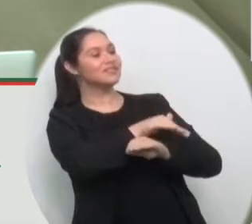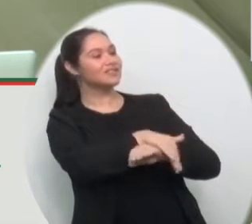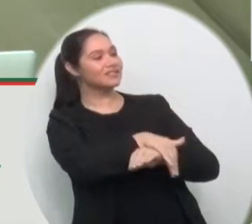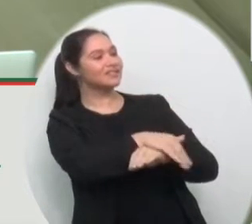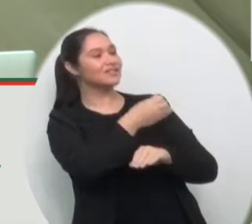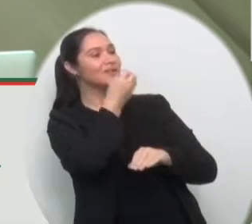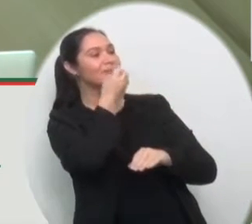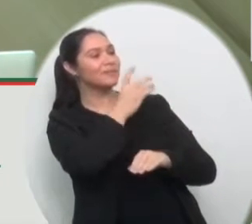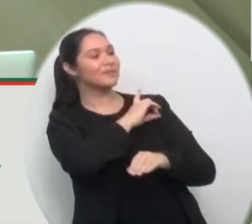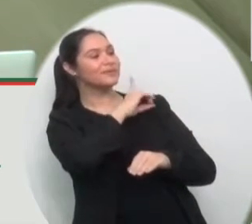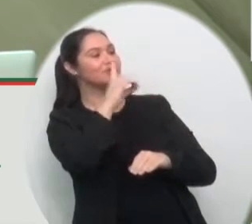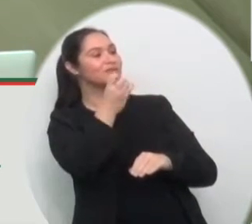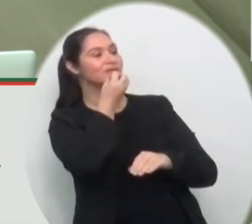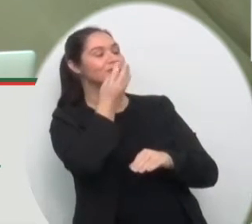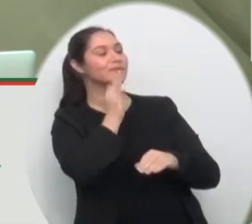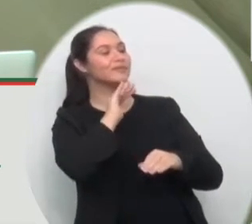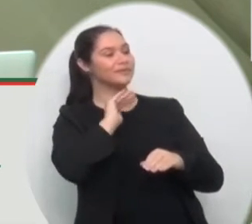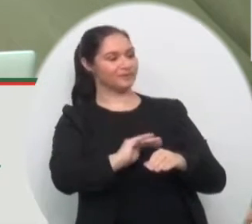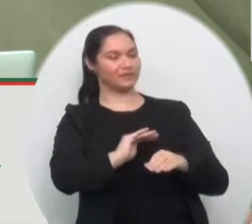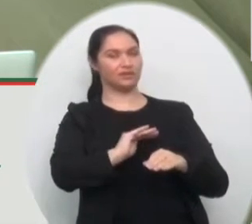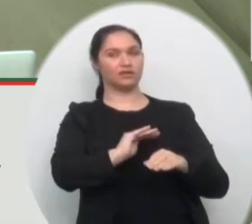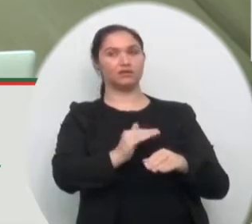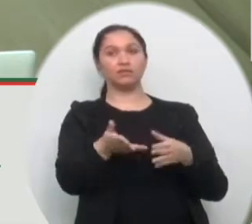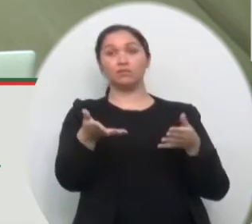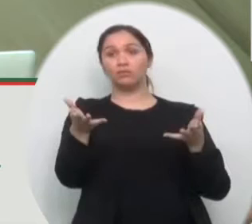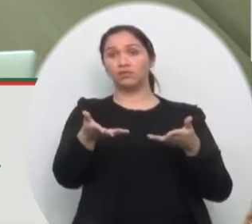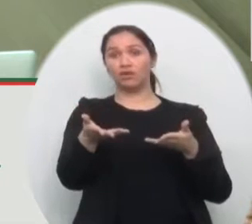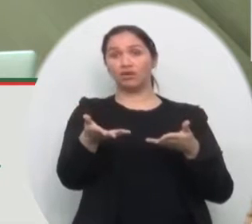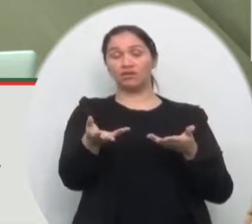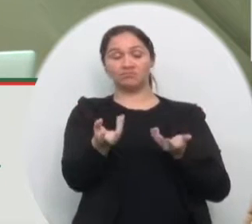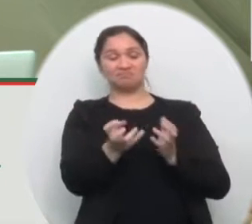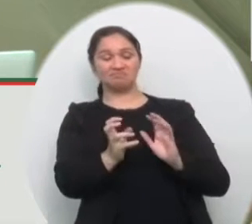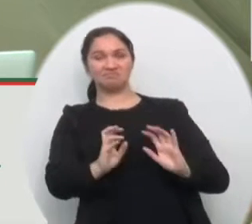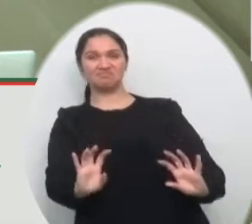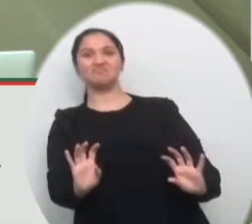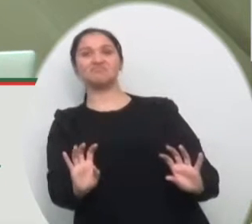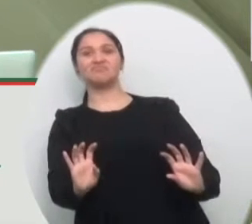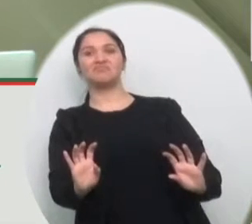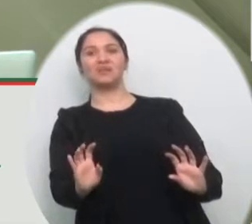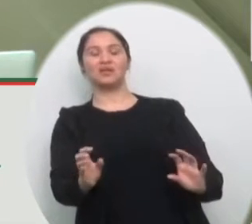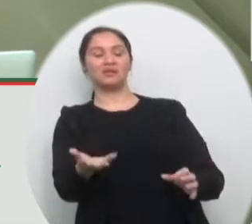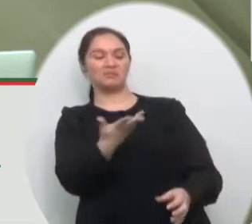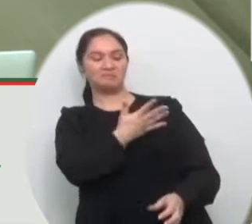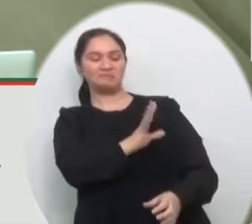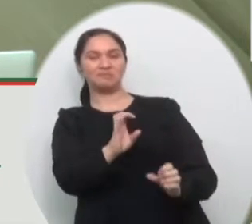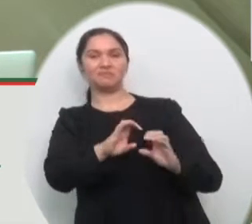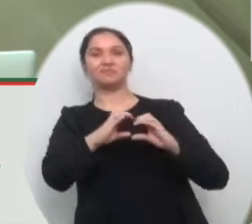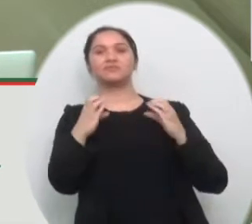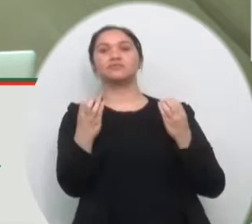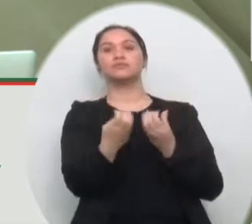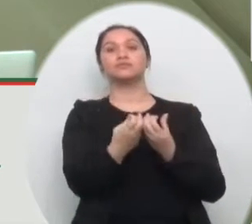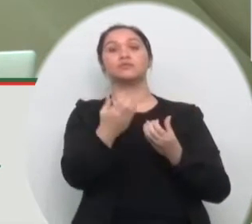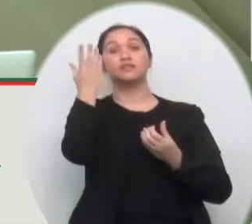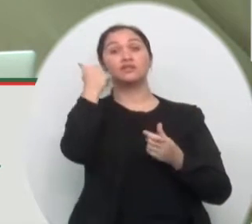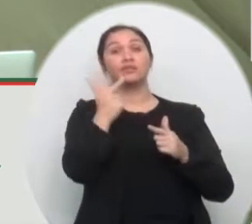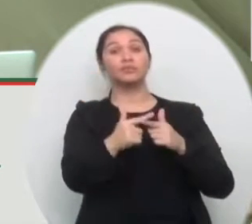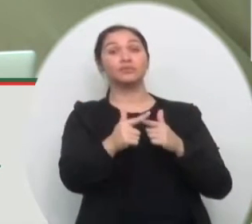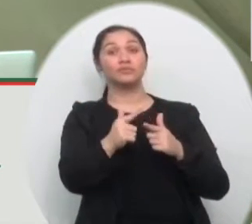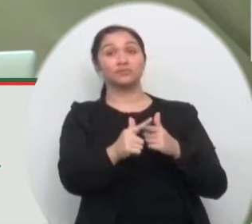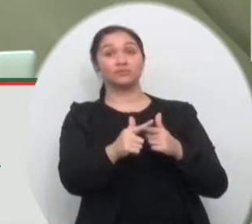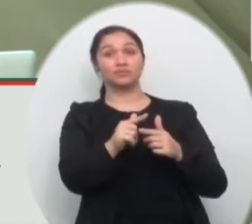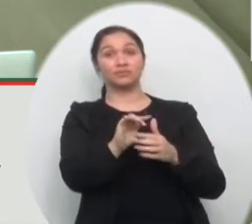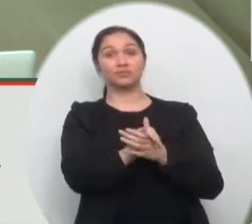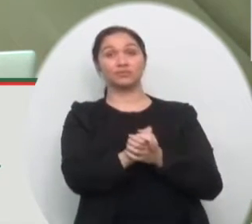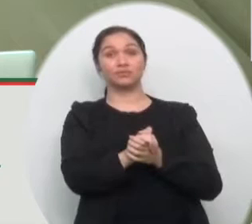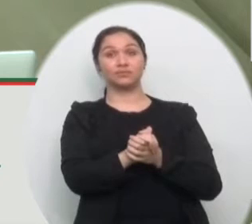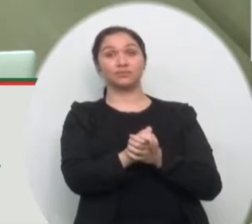que que ele se instala no Capão Bonito? Por que que ele escolheu ali? Sabe por que que ele escolheu ali? Porque Forquilinha não